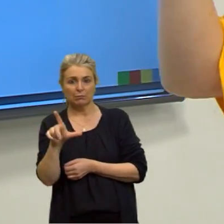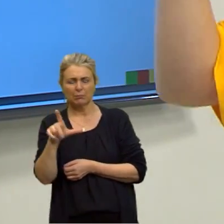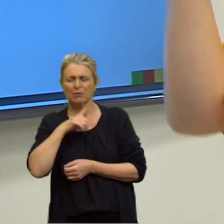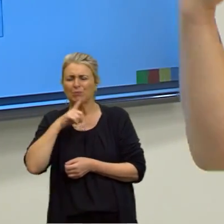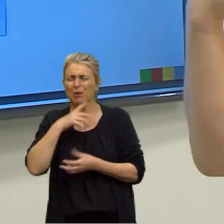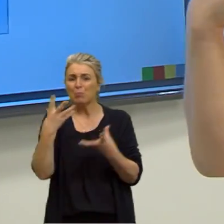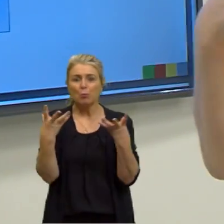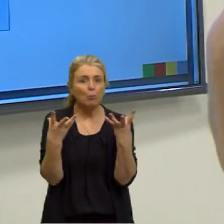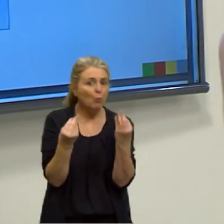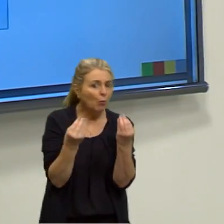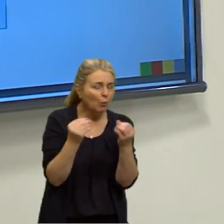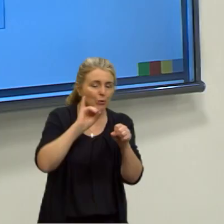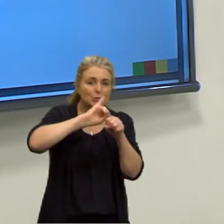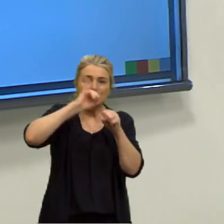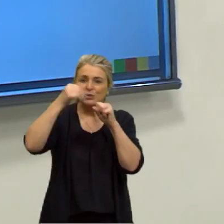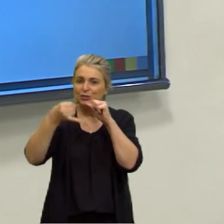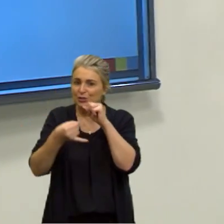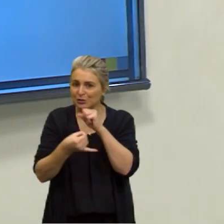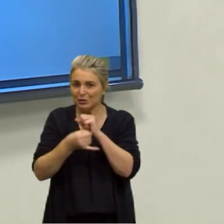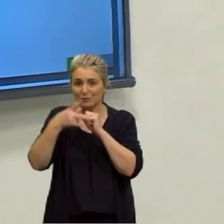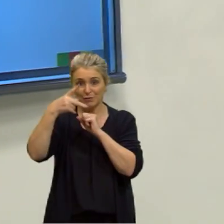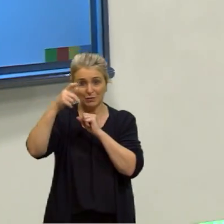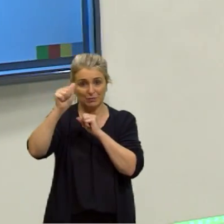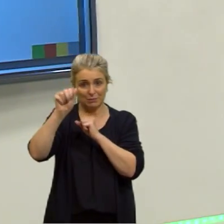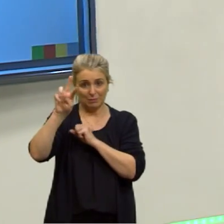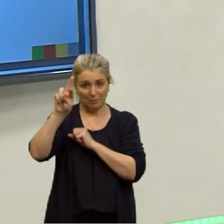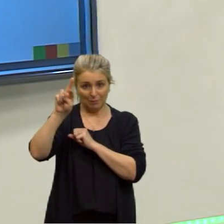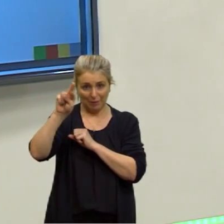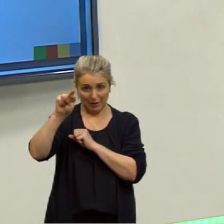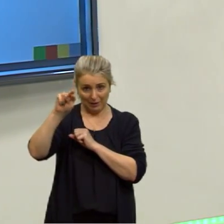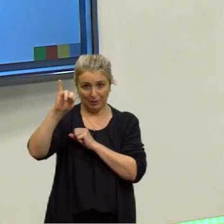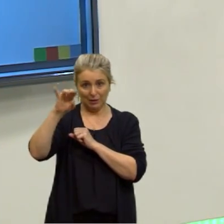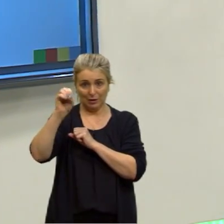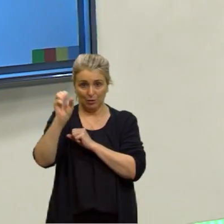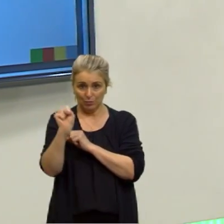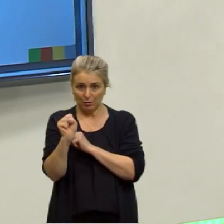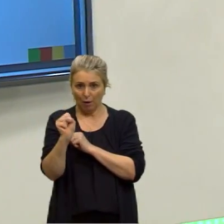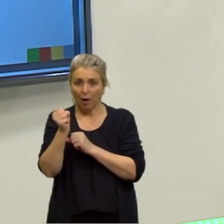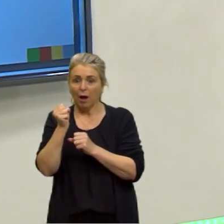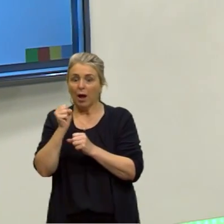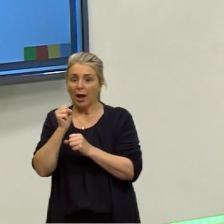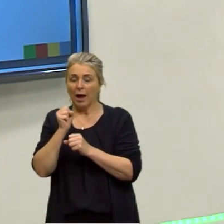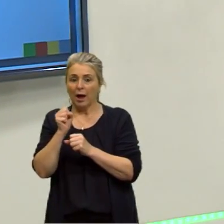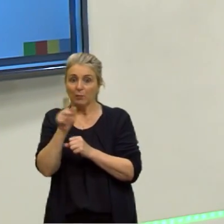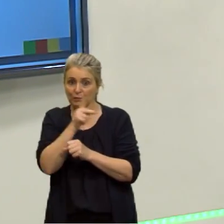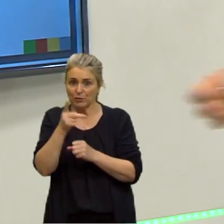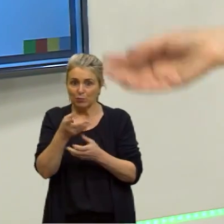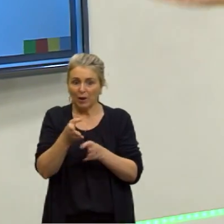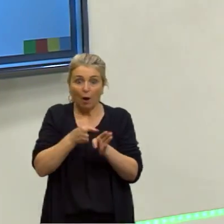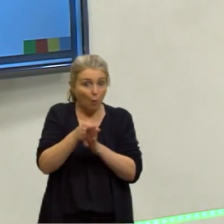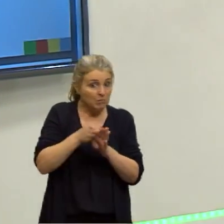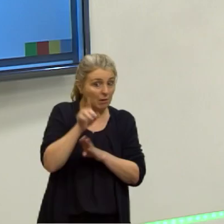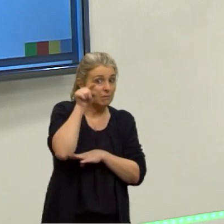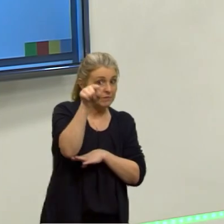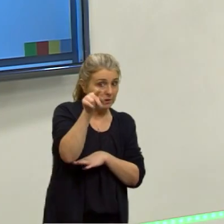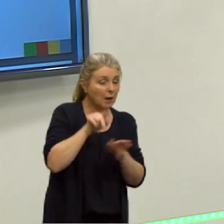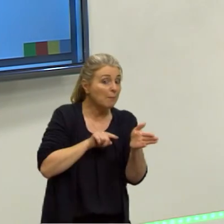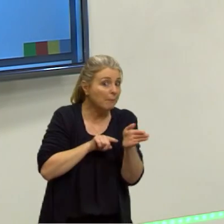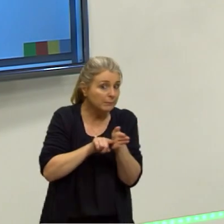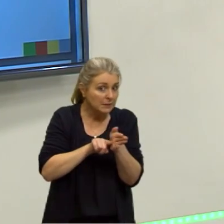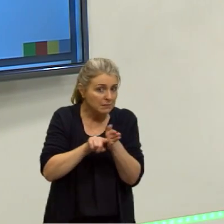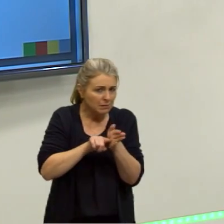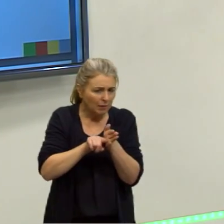adjetivas e adjetivos pátrios eu aconselho vocês a darem uma pesquisada retomar esse material vocês conseguem essas listas